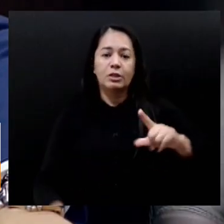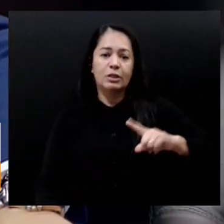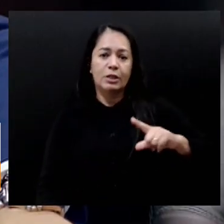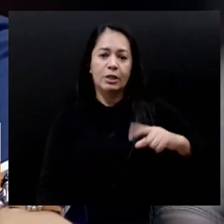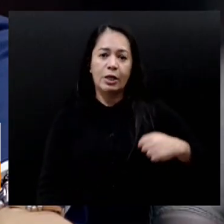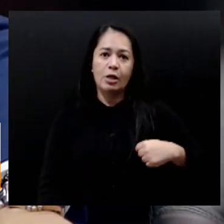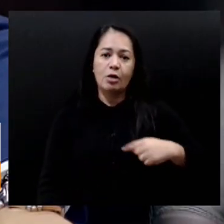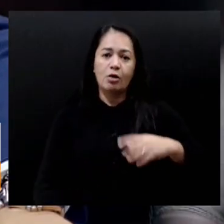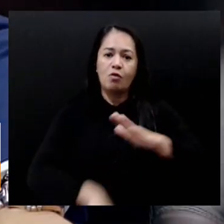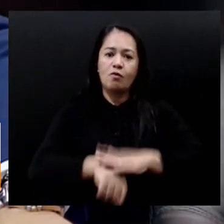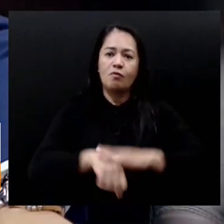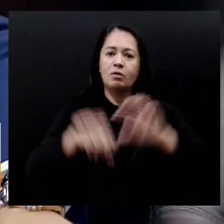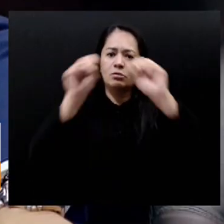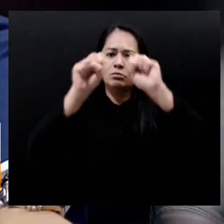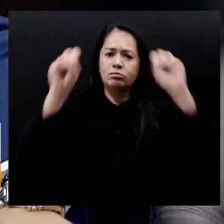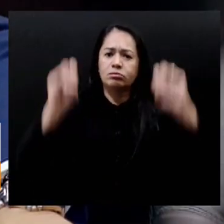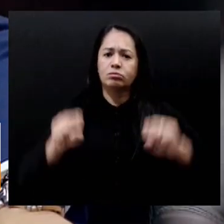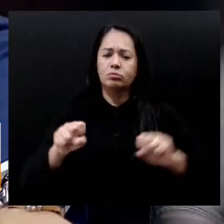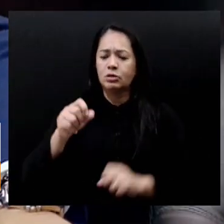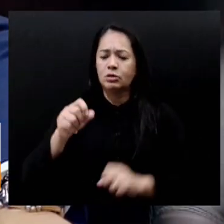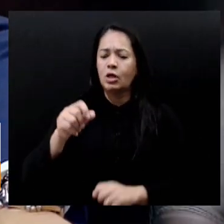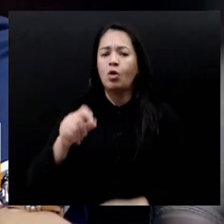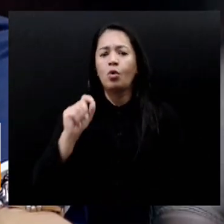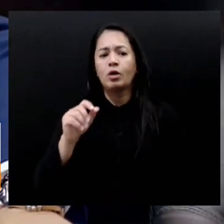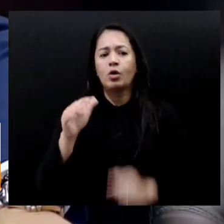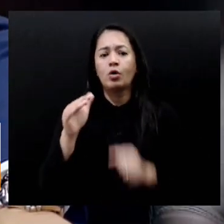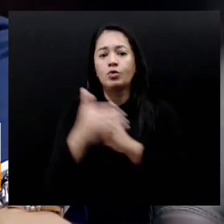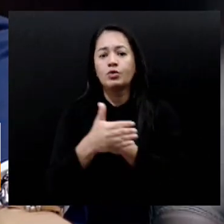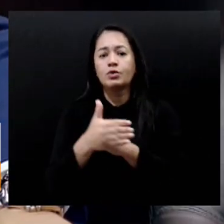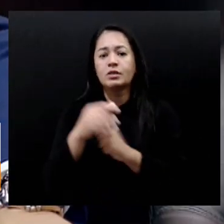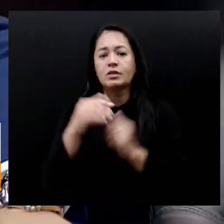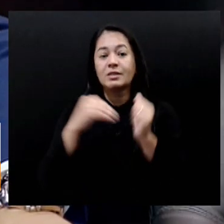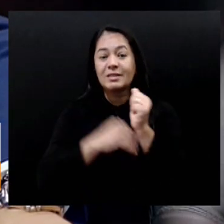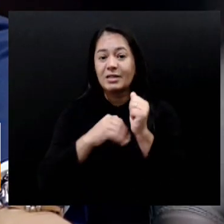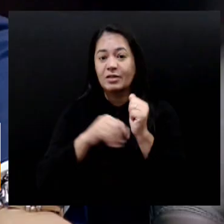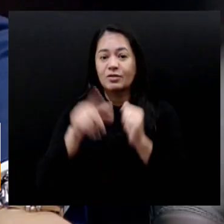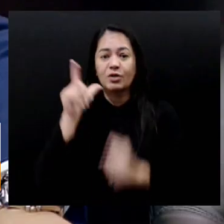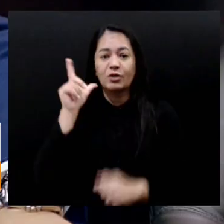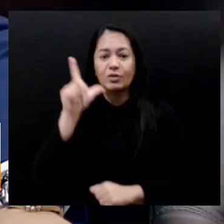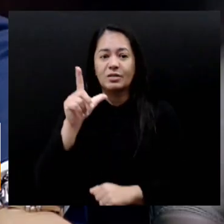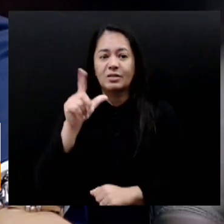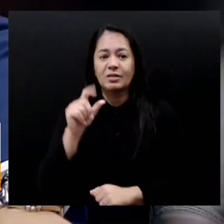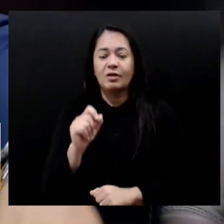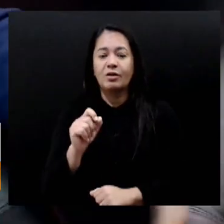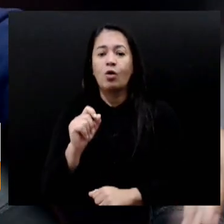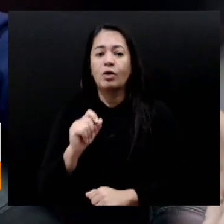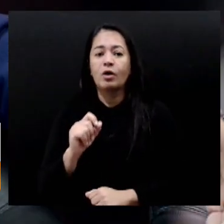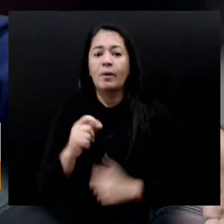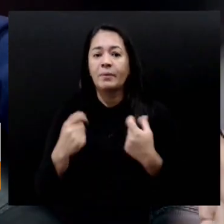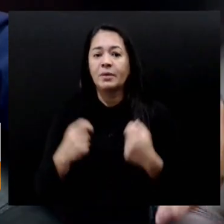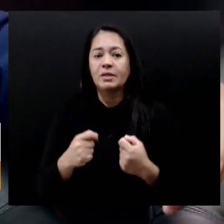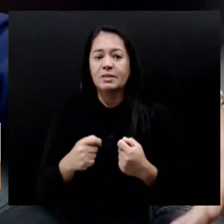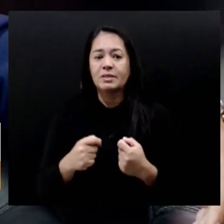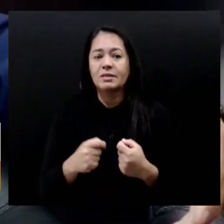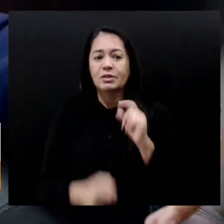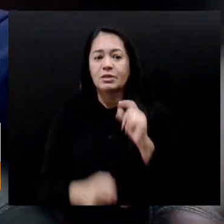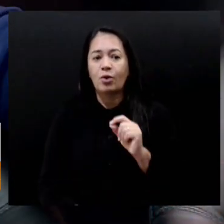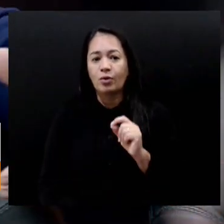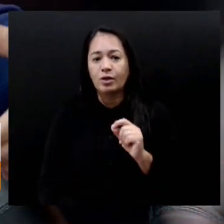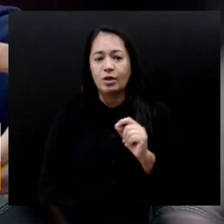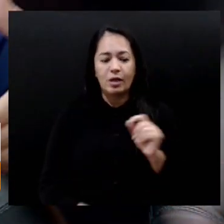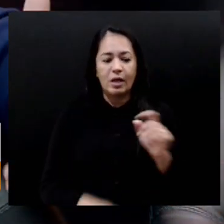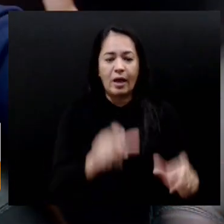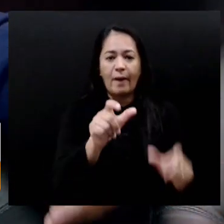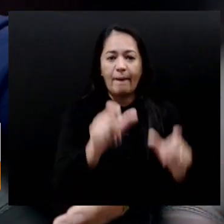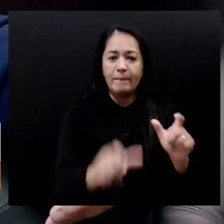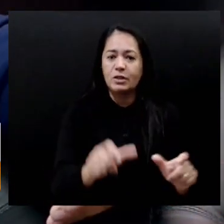júri. Assim, o segredo para você conseguir ganhar um júri é você fazer o jurado ver o caso pelos seus olhos. Exato. Seja pela emoção, seja pela raiva que o meu